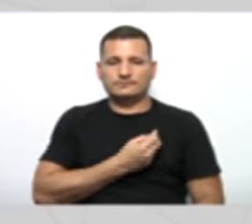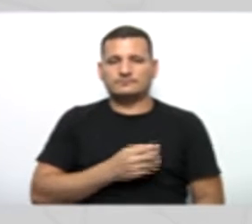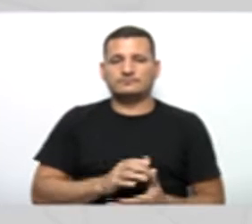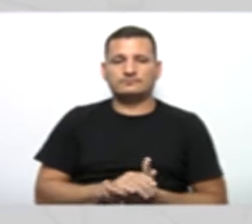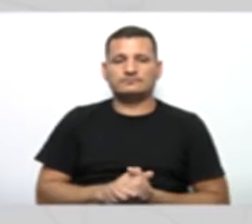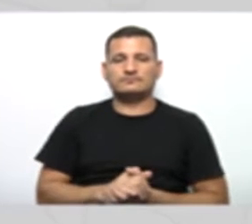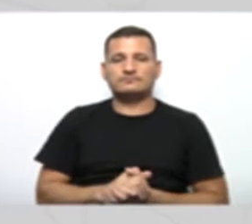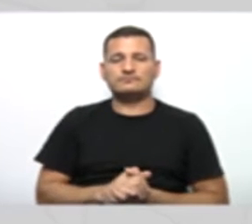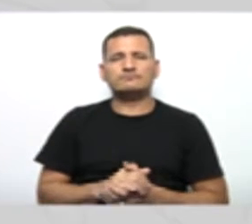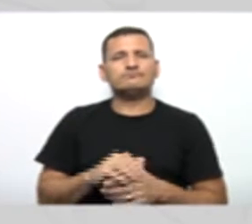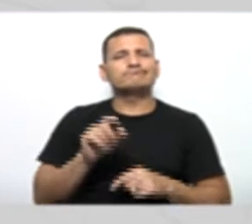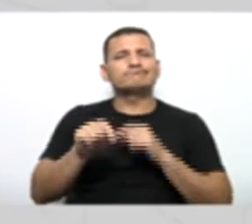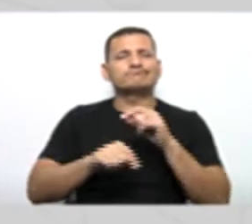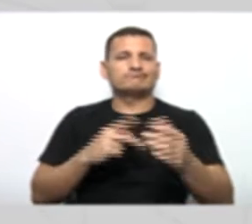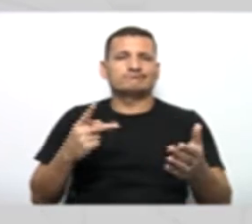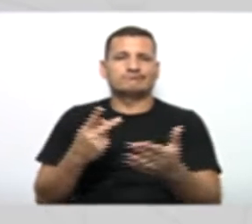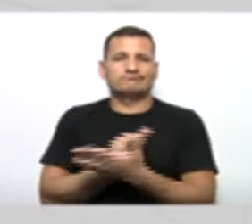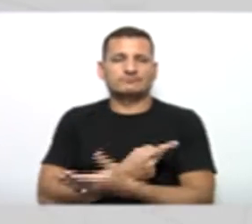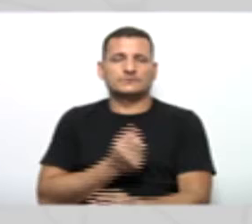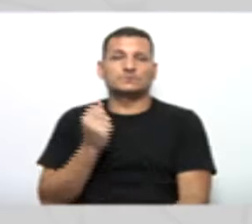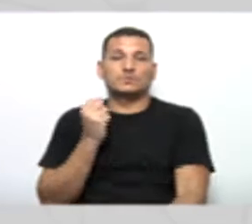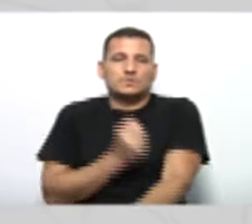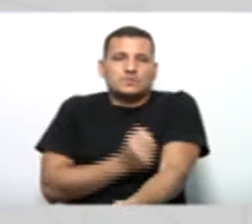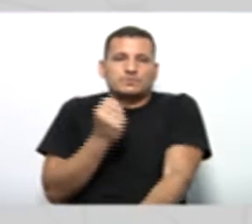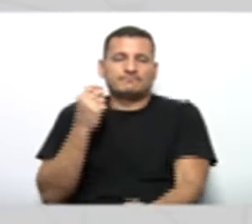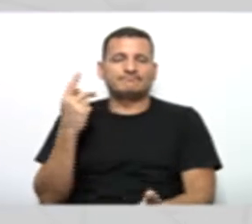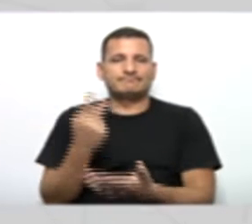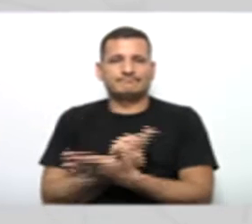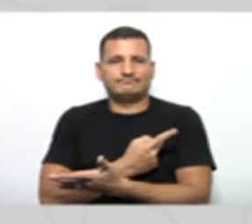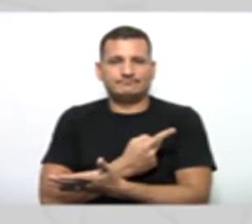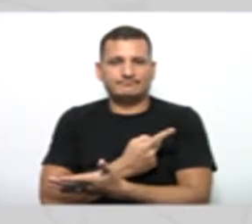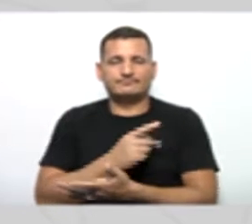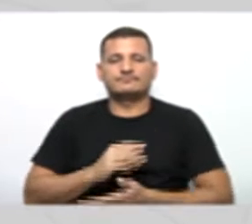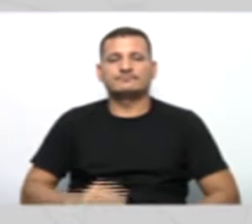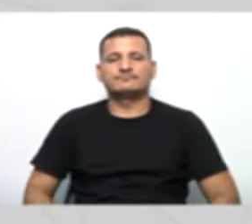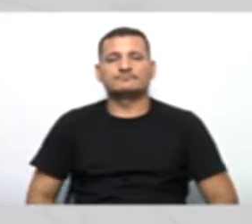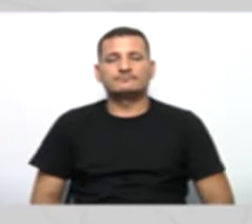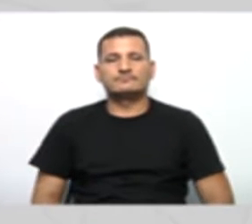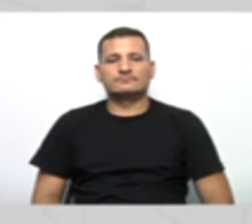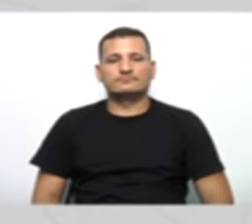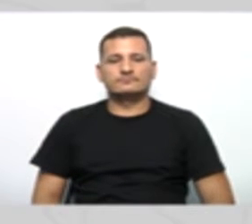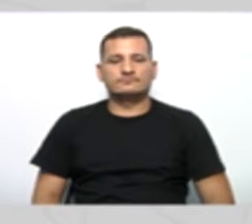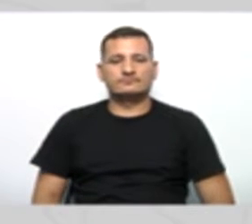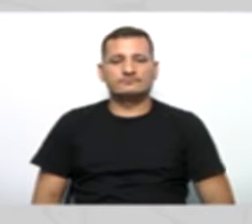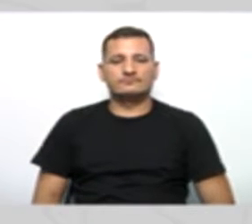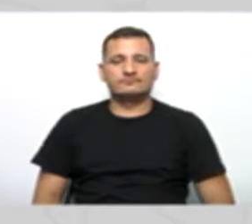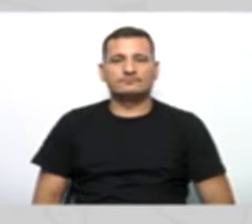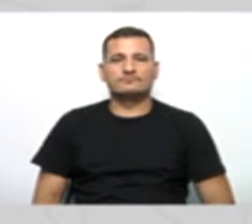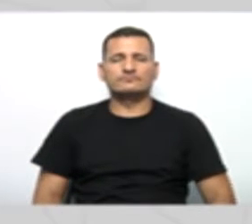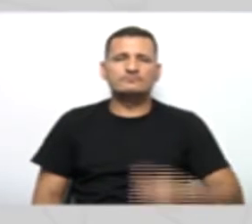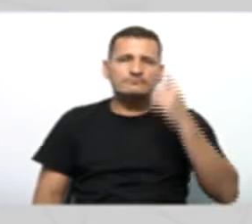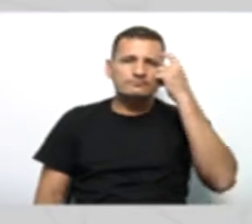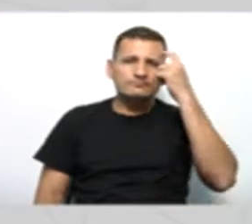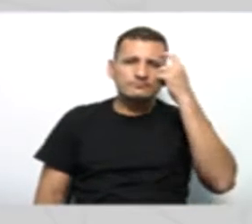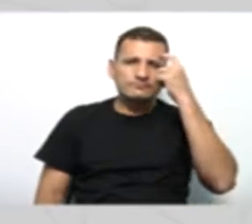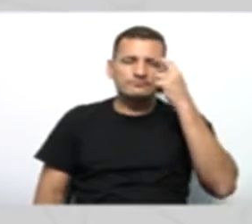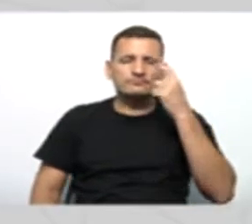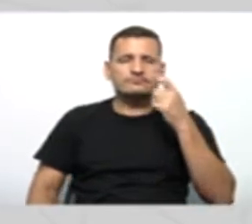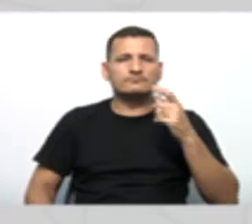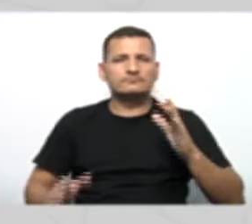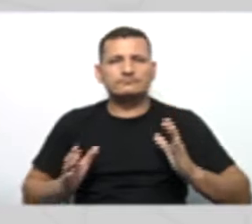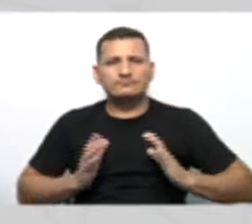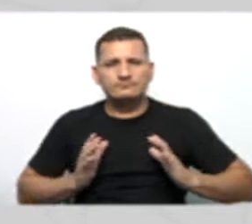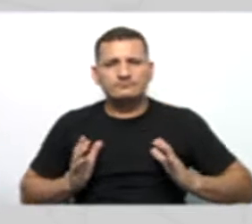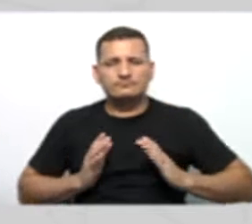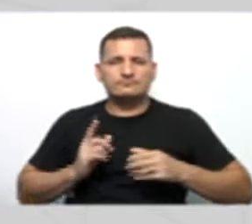acaba gerando um círculo vicioso. Então, vamos pensar em uma cidade